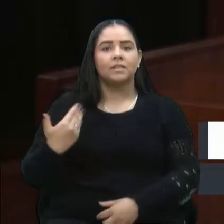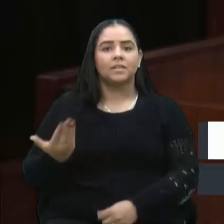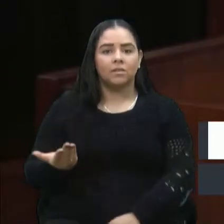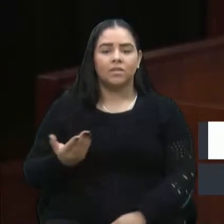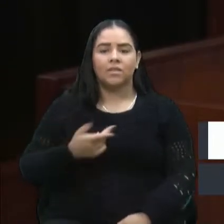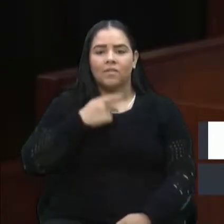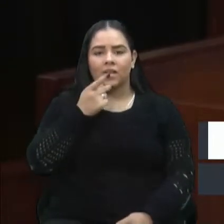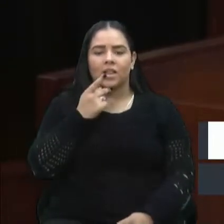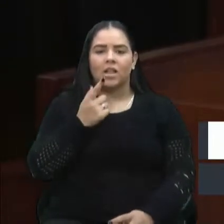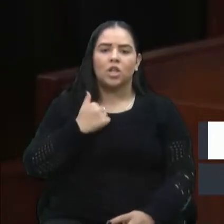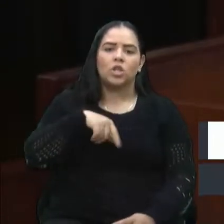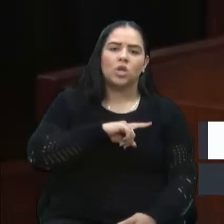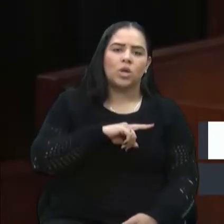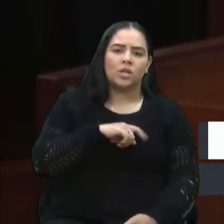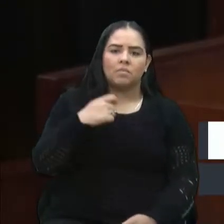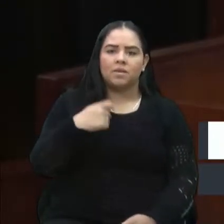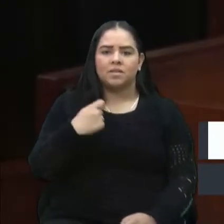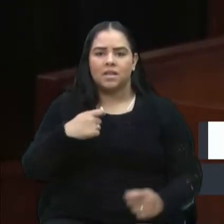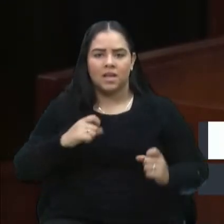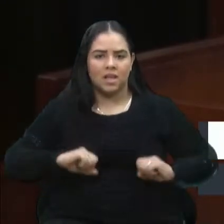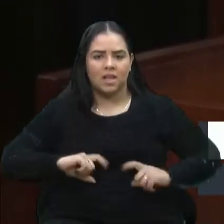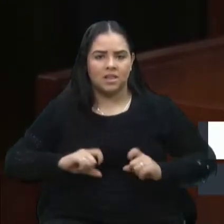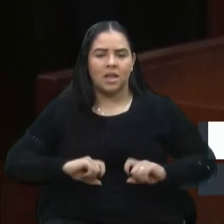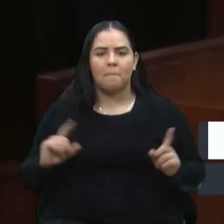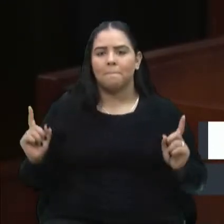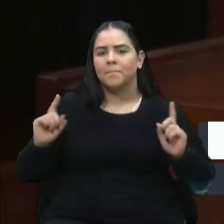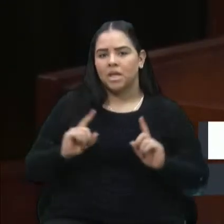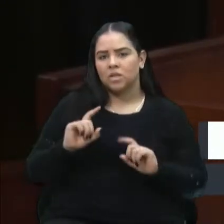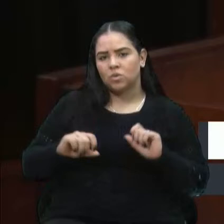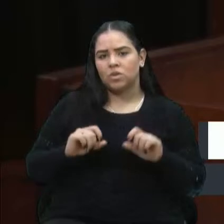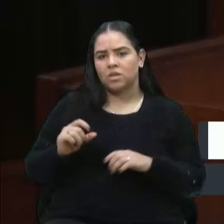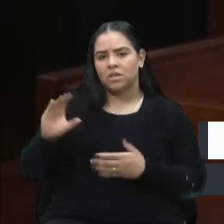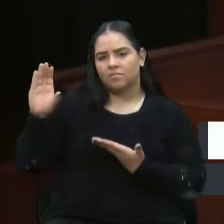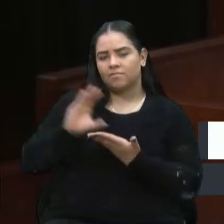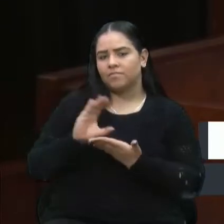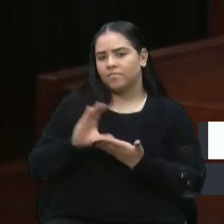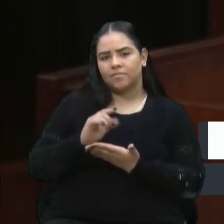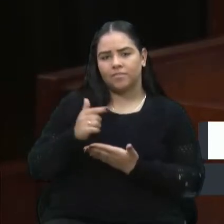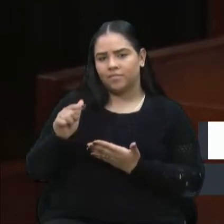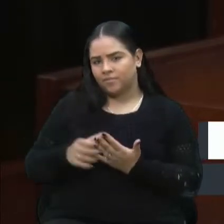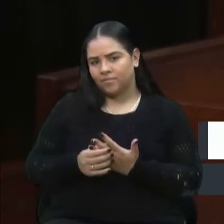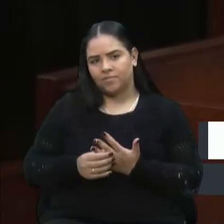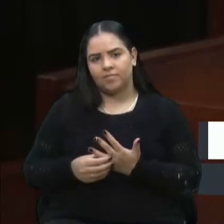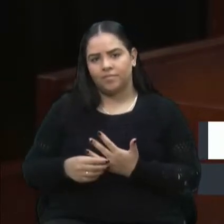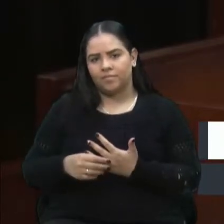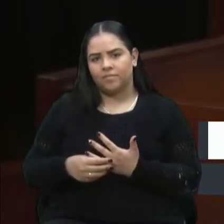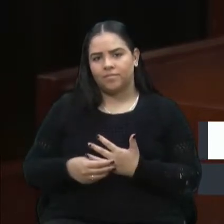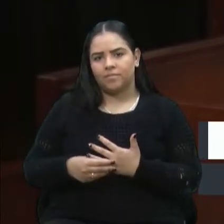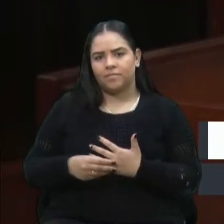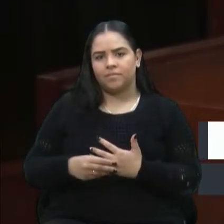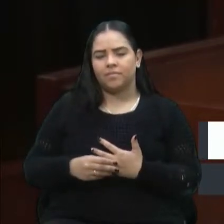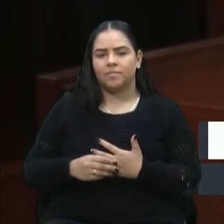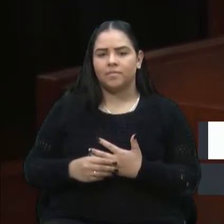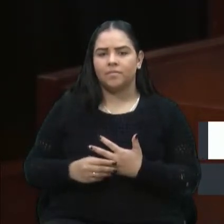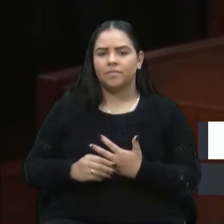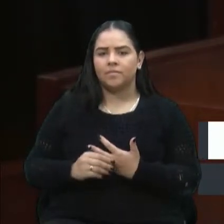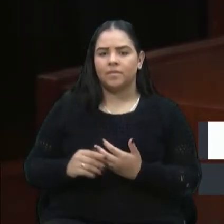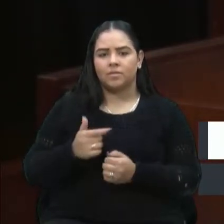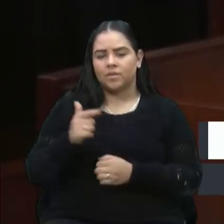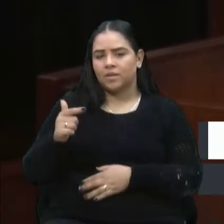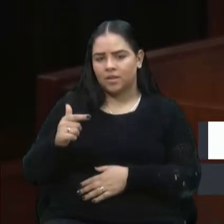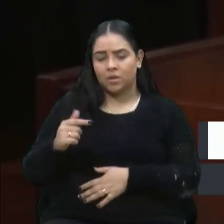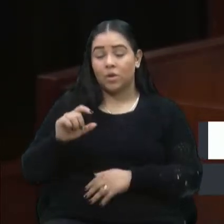que temos que gastar menos do que arrecada, não existe, nem com o teto de gasto hoje. E